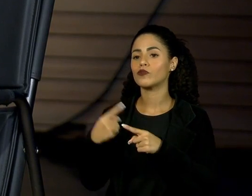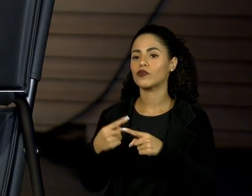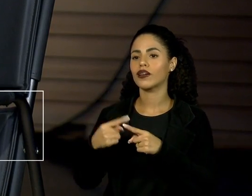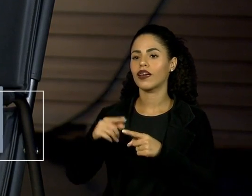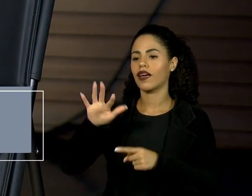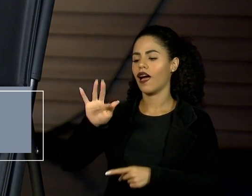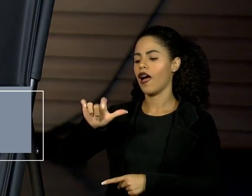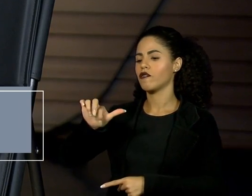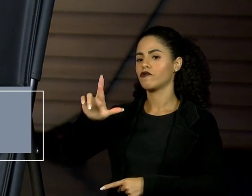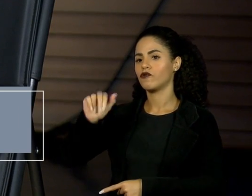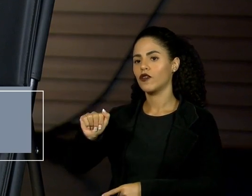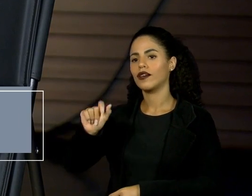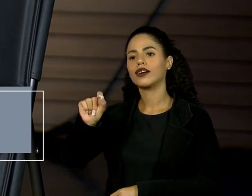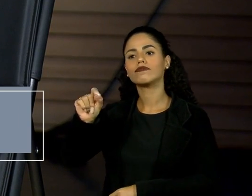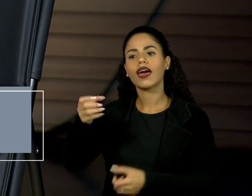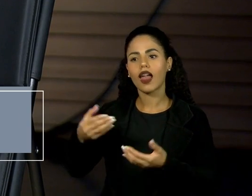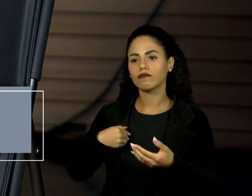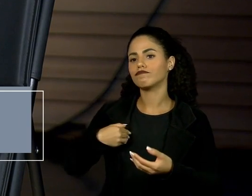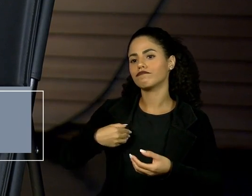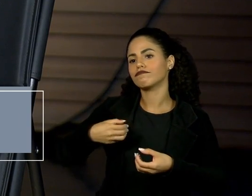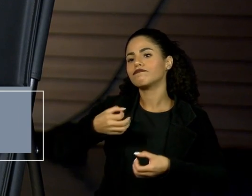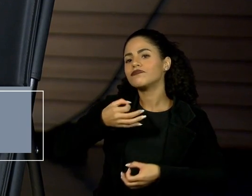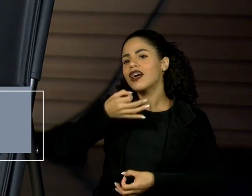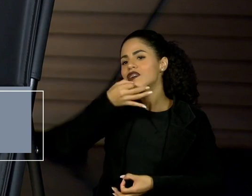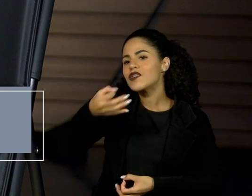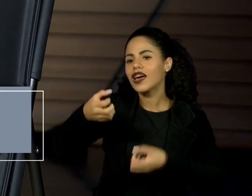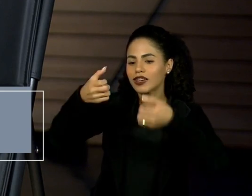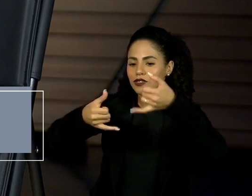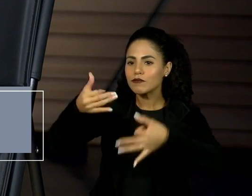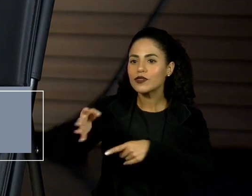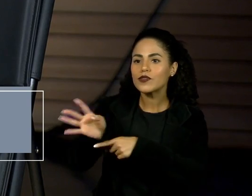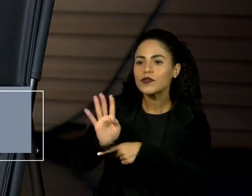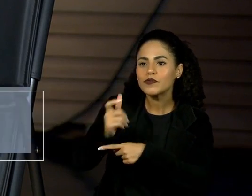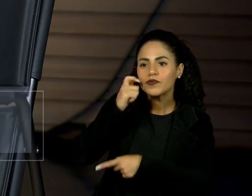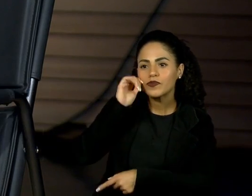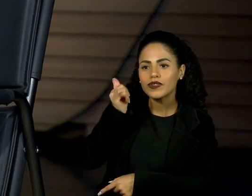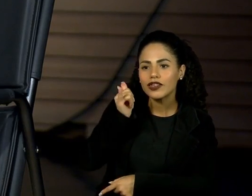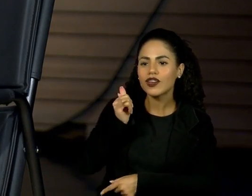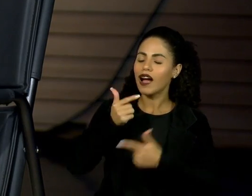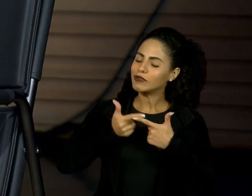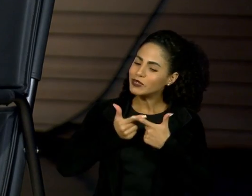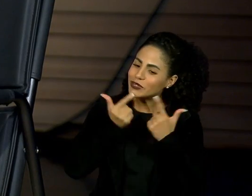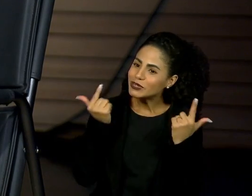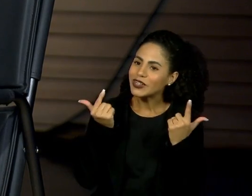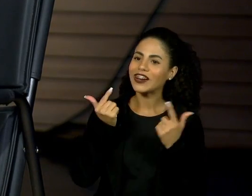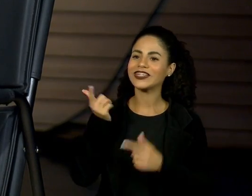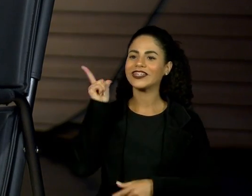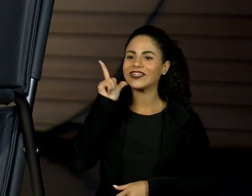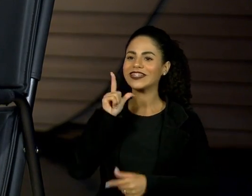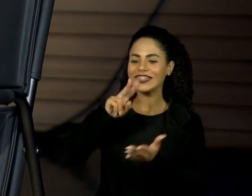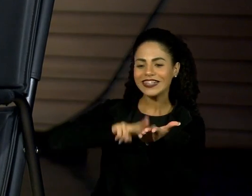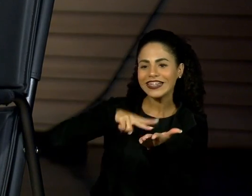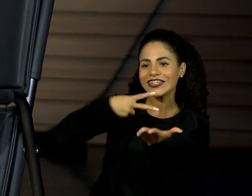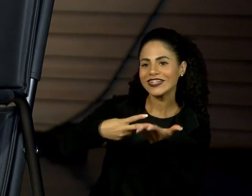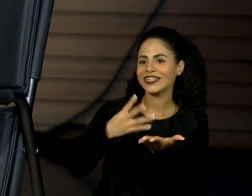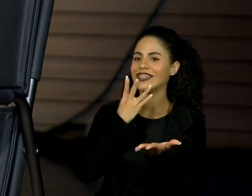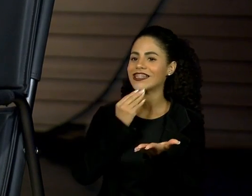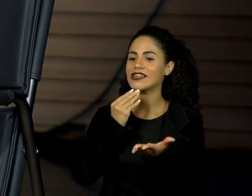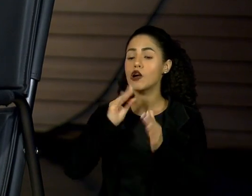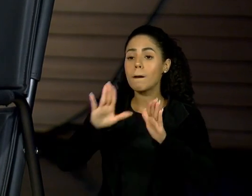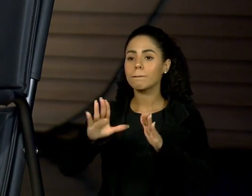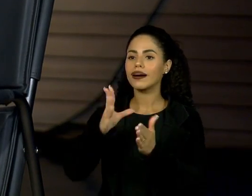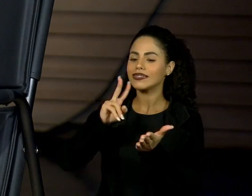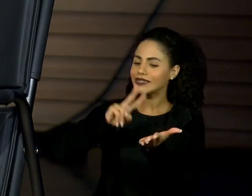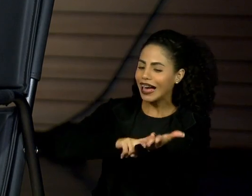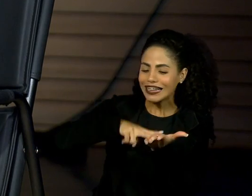Flora, ela fez um depoimento muito simpático, falou que ela já teve toda a sorte, né, da vida, mas a